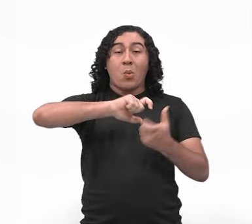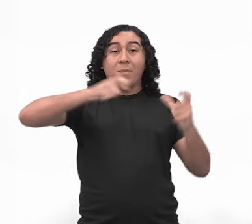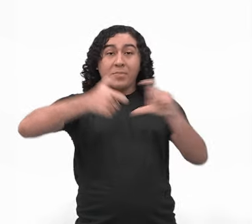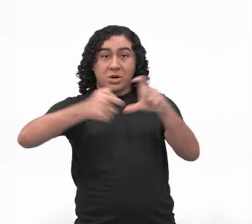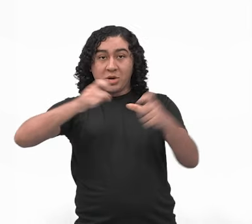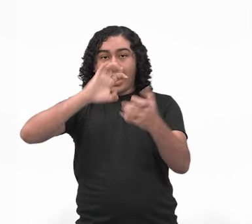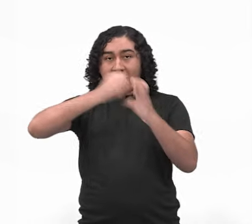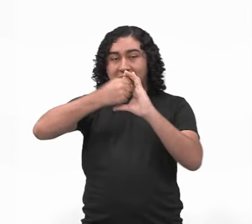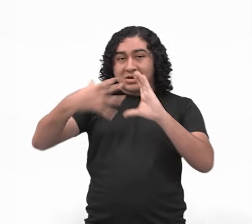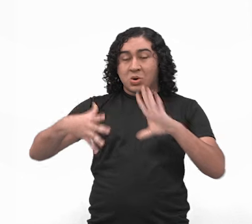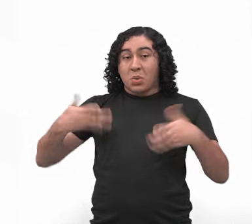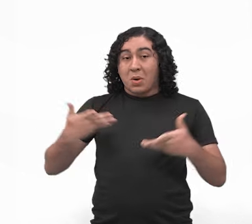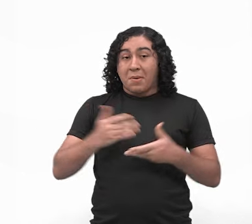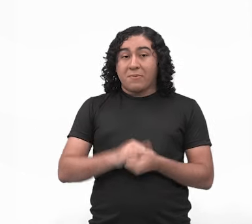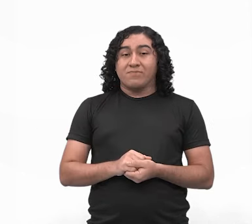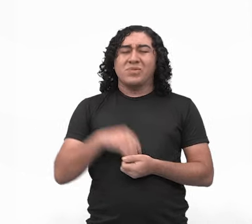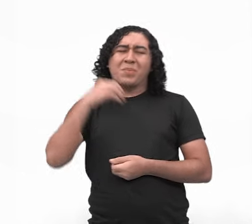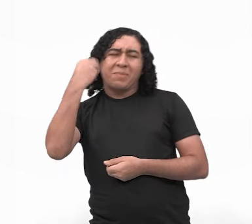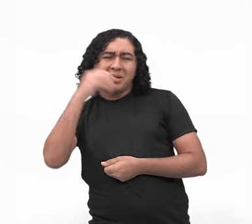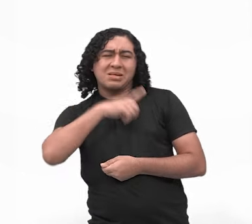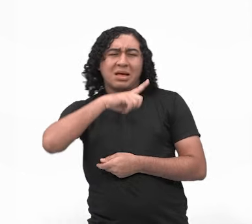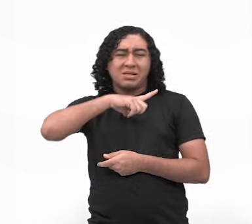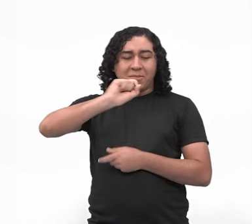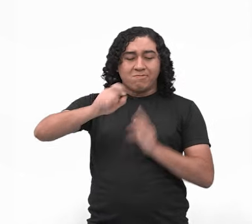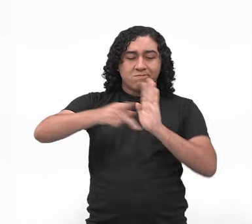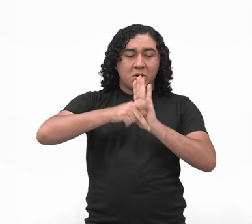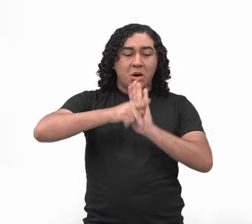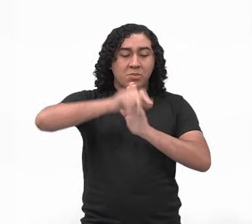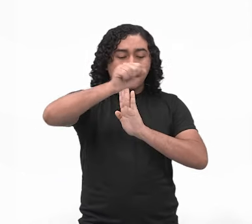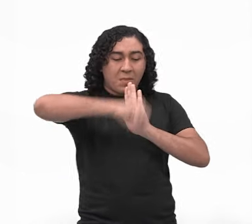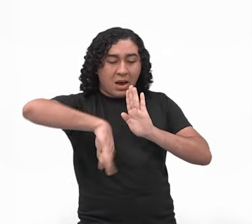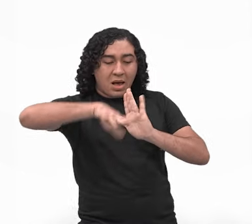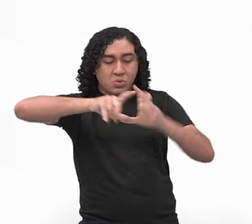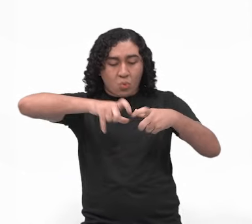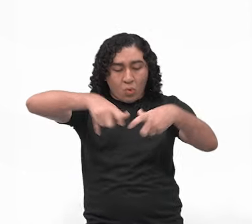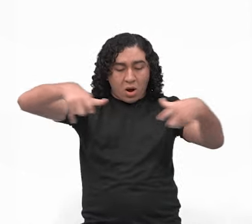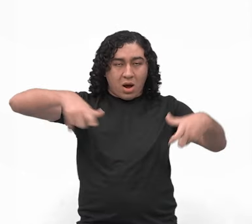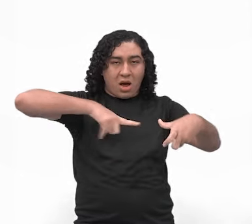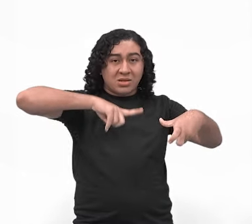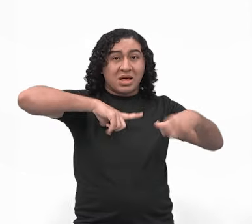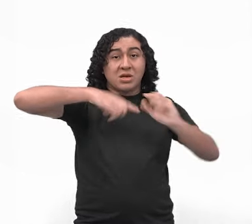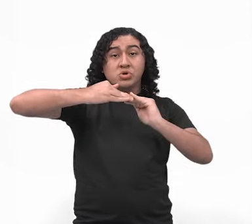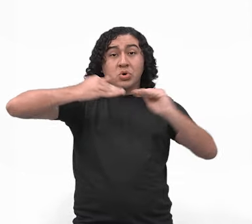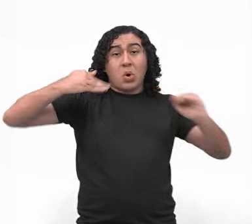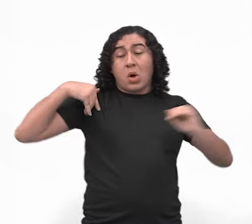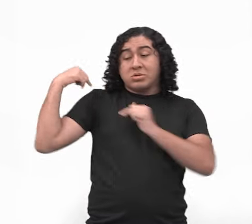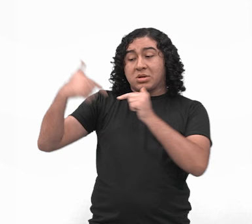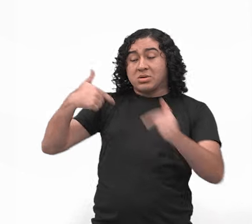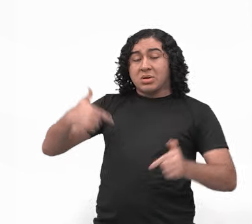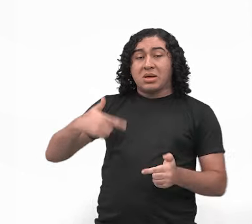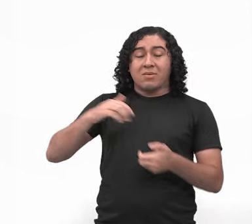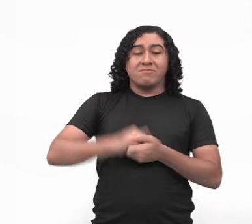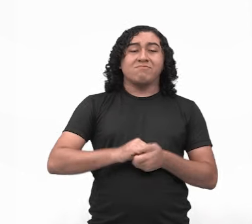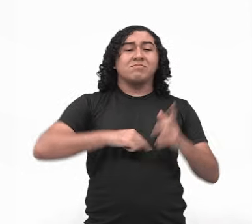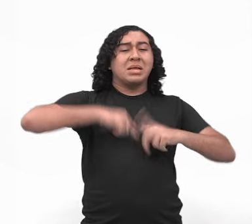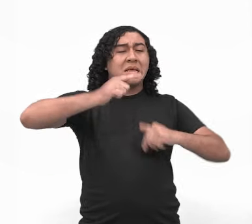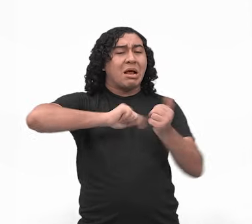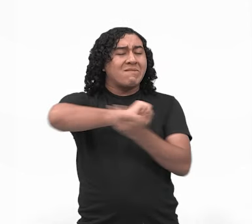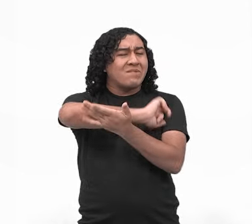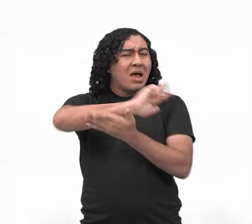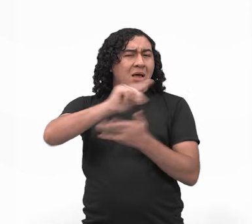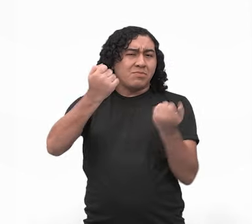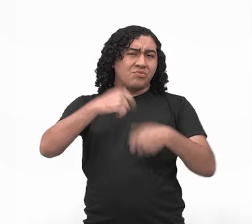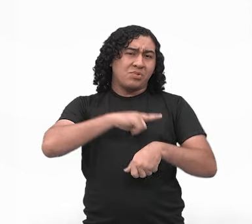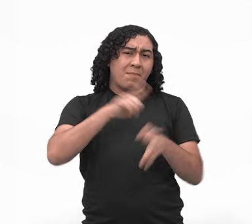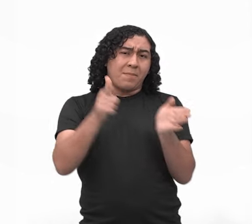característica é experimentação, abstração, rejeição de convenções tradicionais, materiais diversos, incluindo